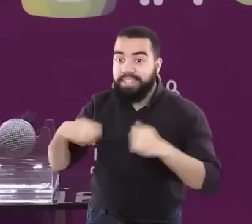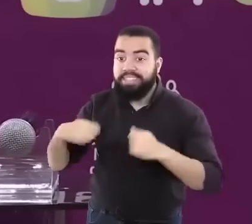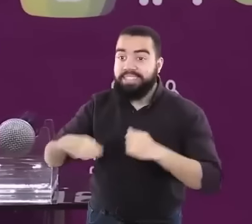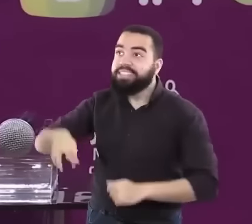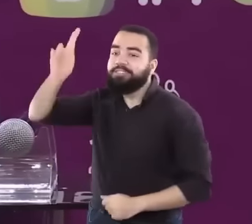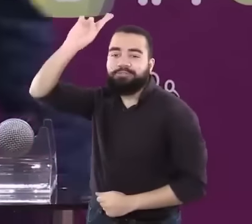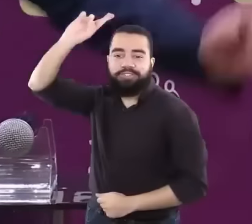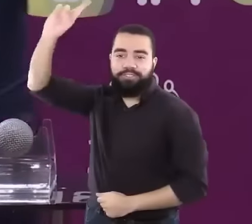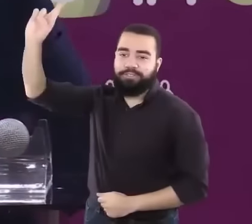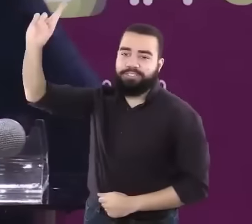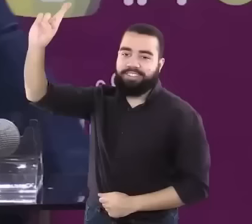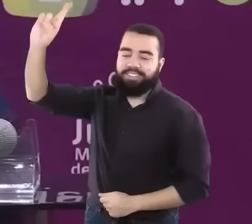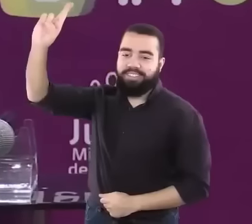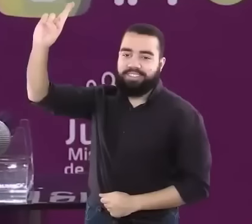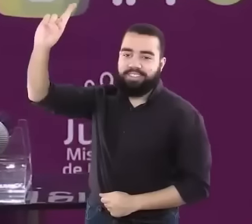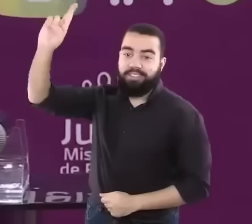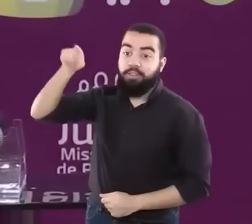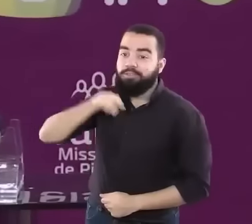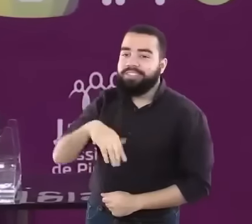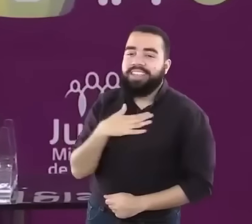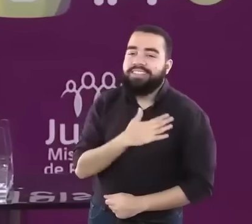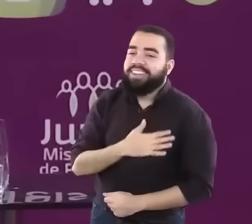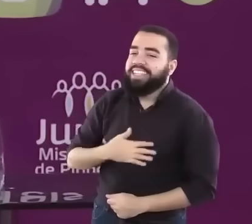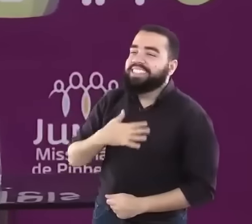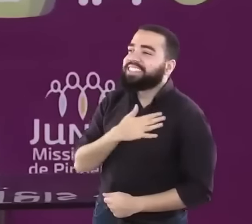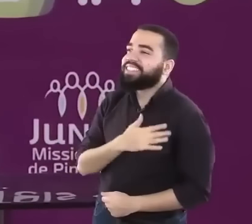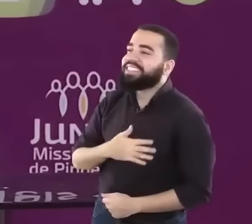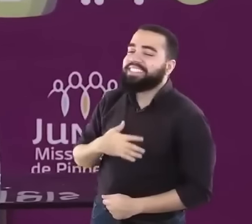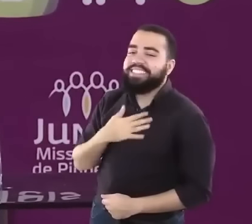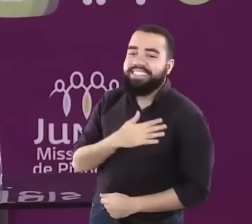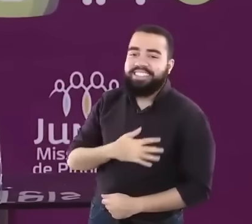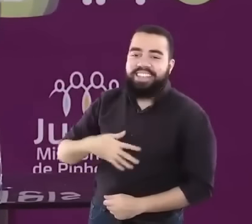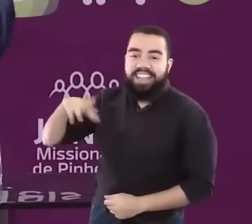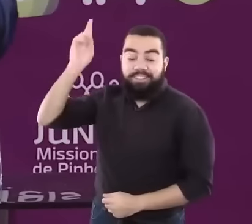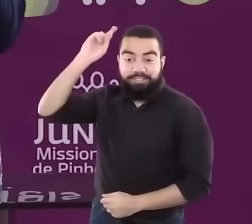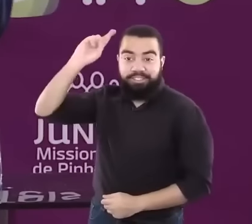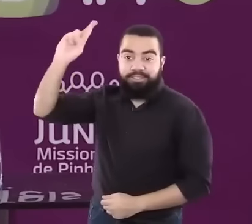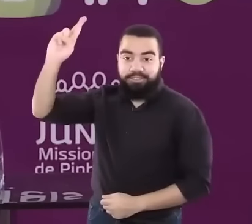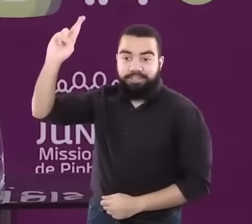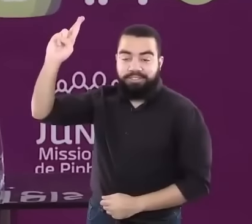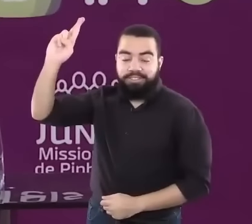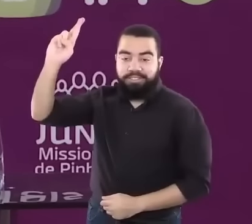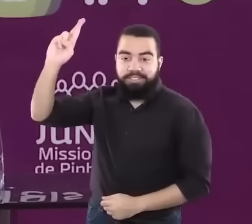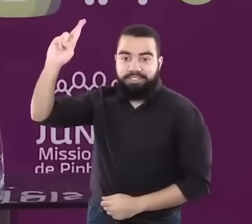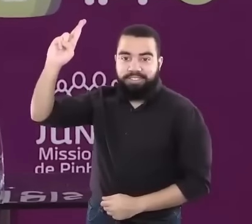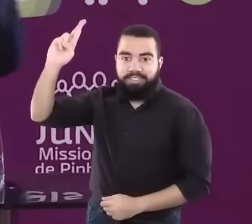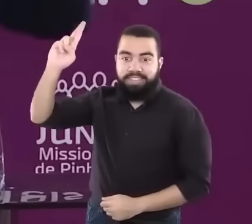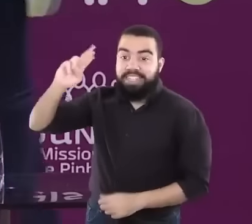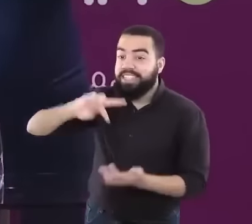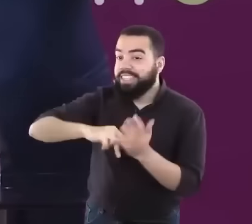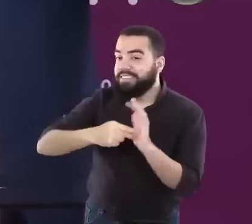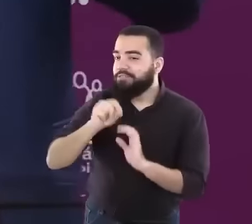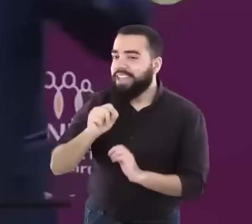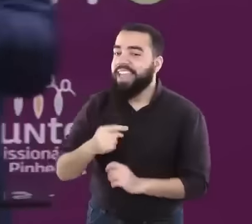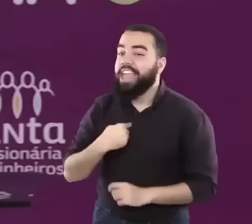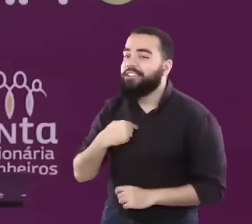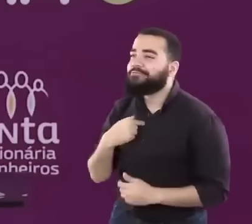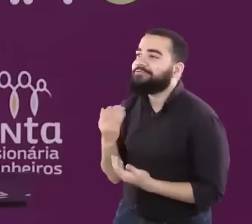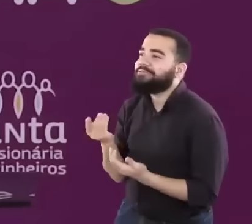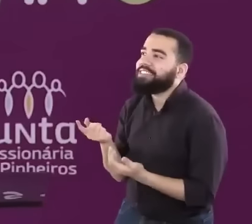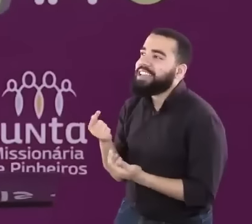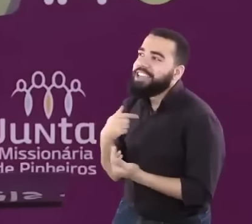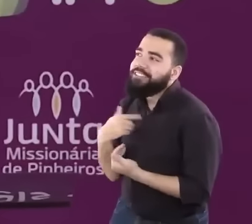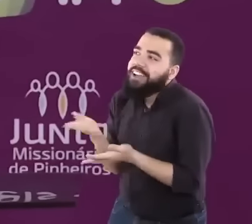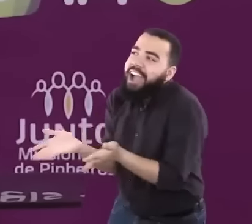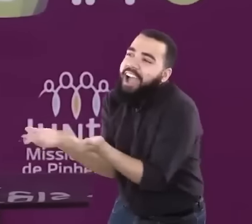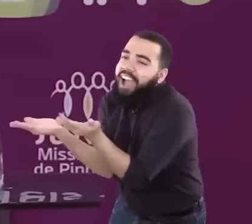prazer quando você se agrada de Deus e a ideia aqui não é aquele sentido eu vou agradar a Deus porque ele vai satisfazer Não